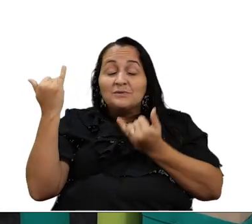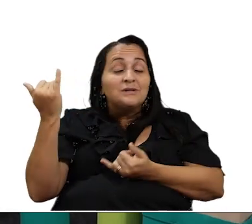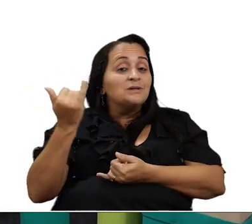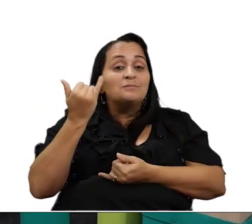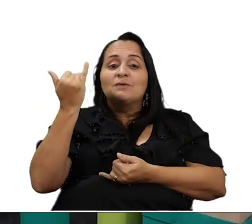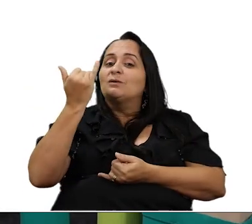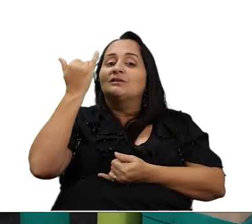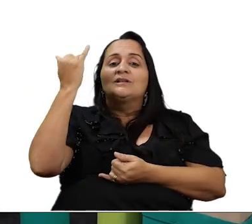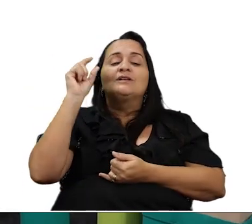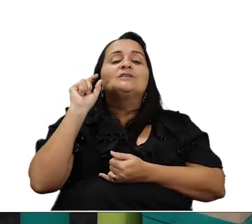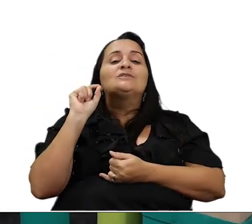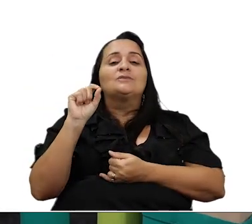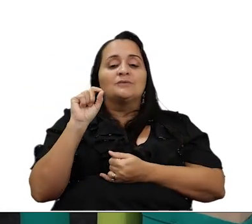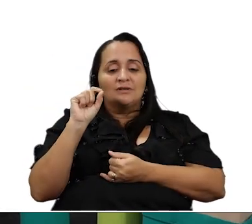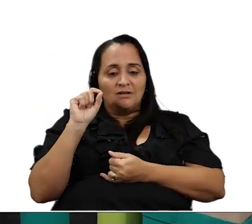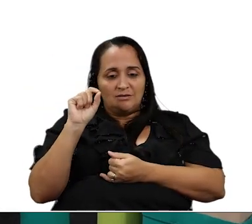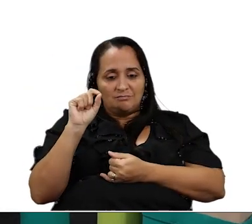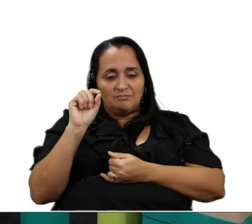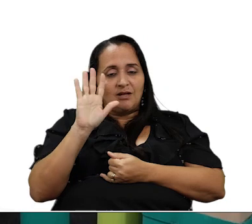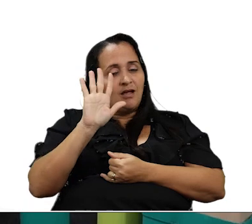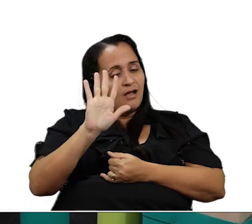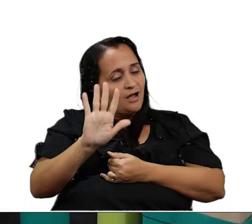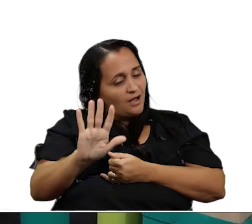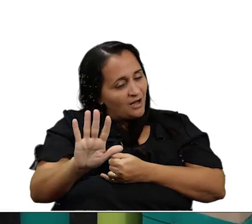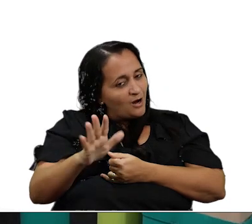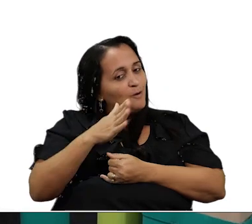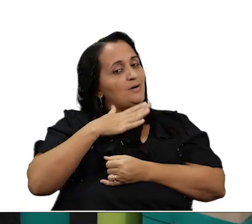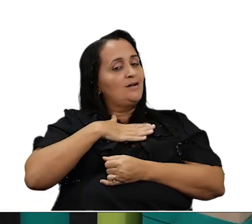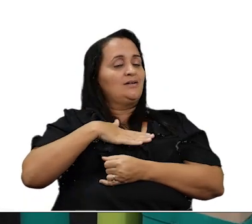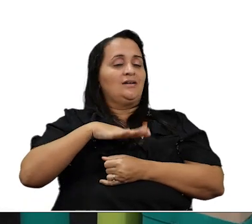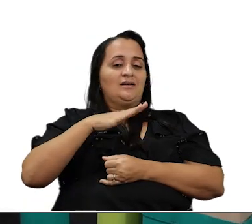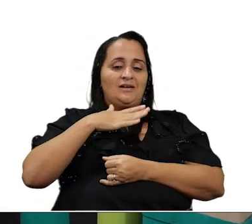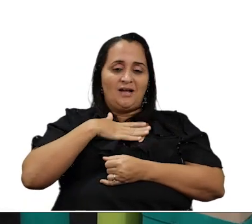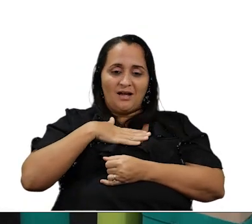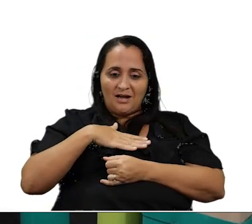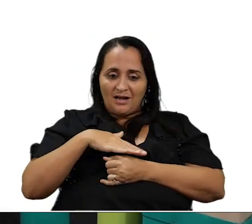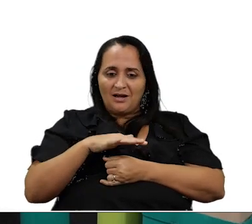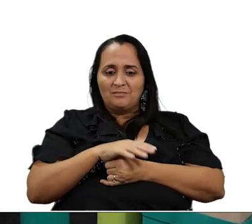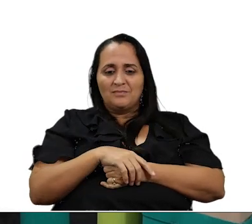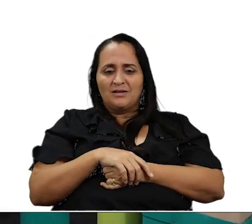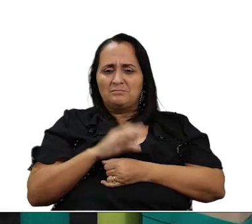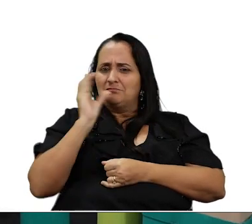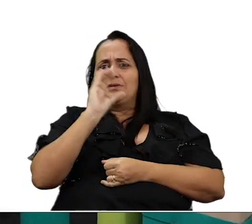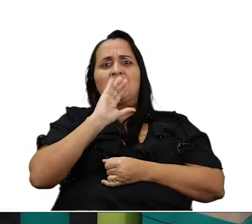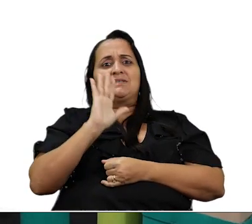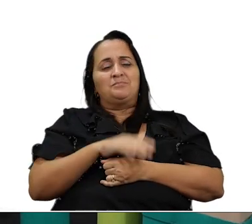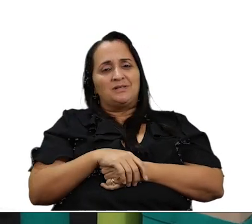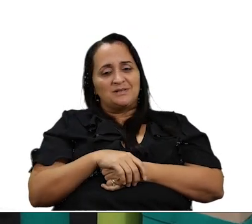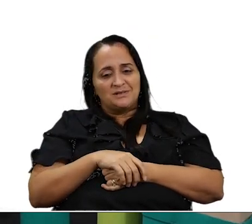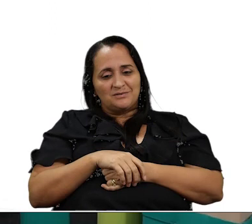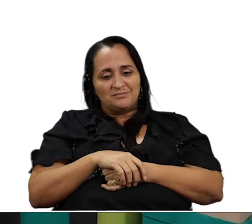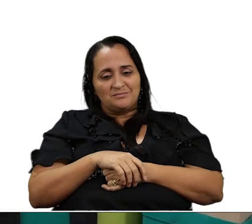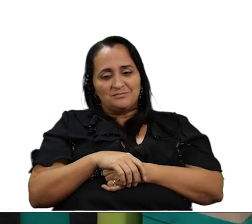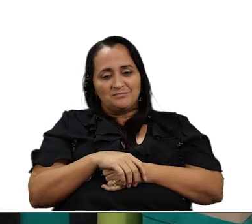compreender o texto. Vai ler logo o texto. Calma que eu já vou chegar lá. Tá muito apressadinho. Mas